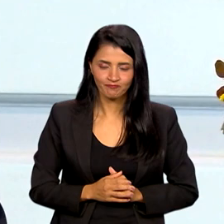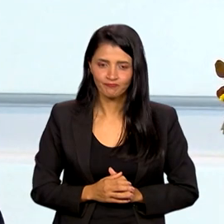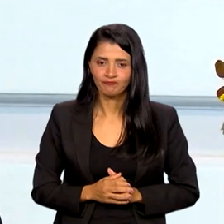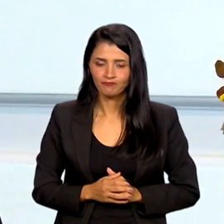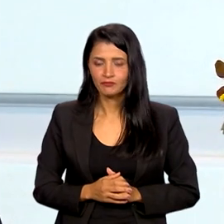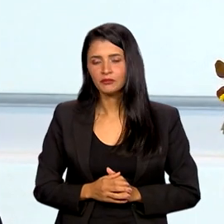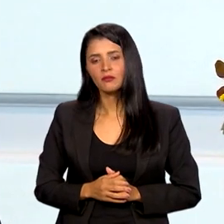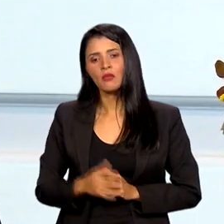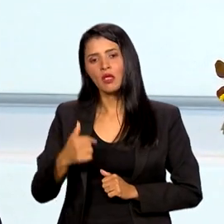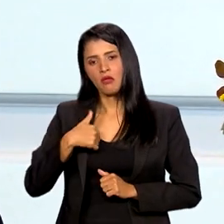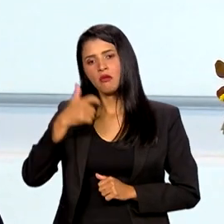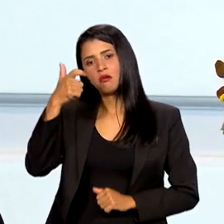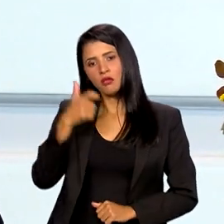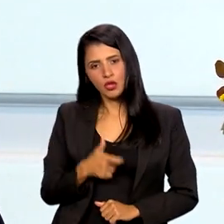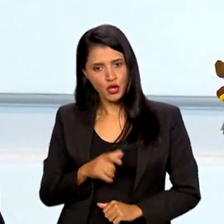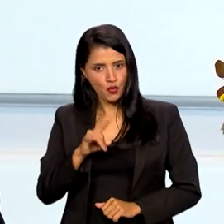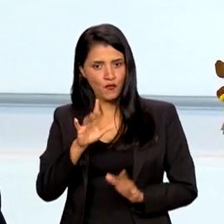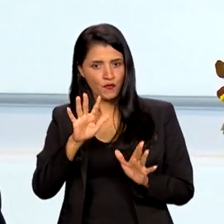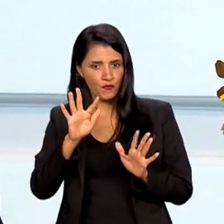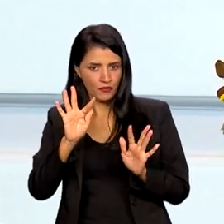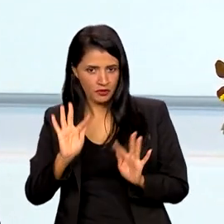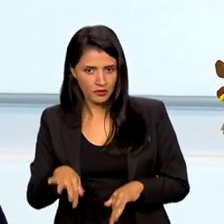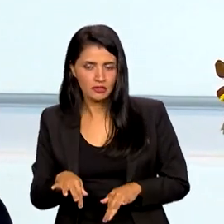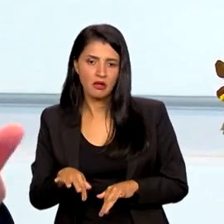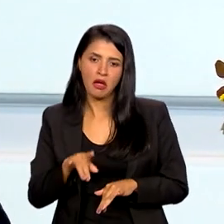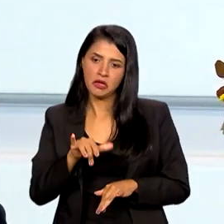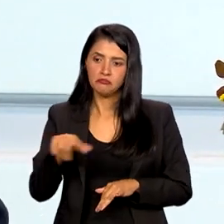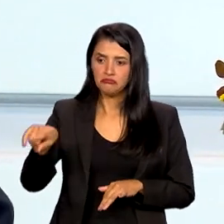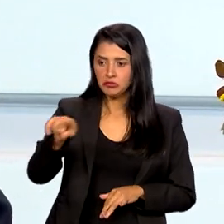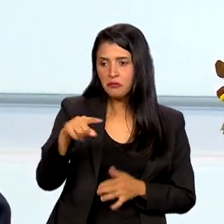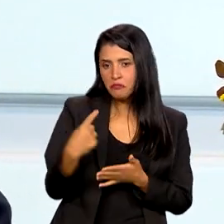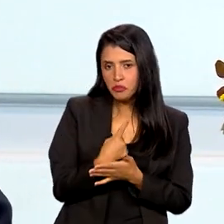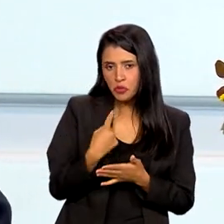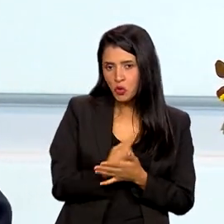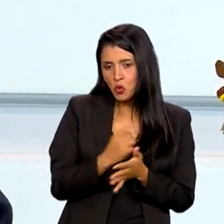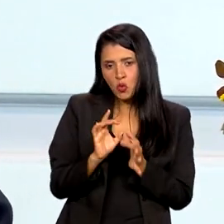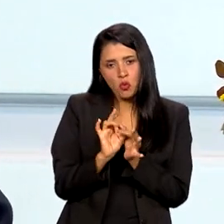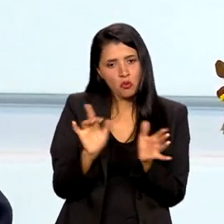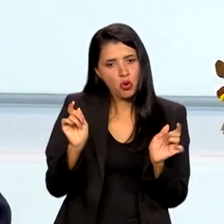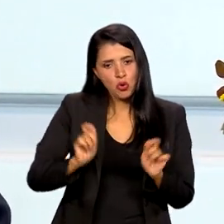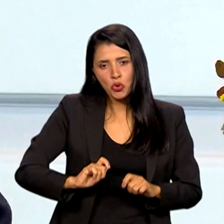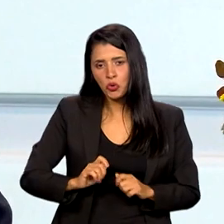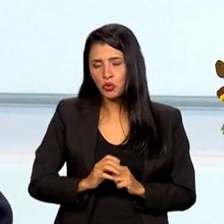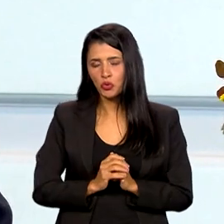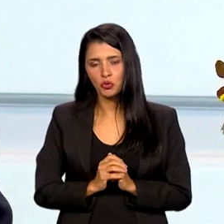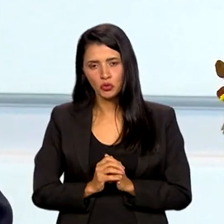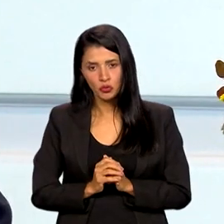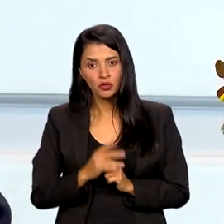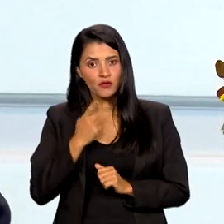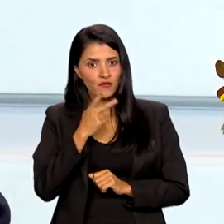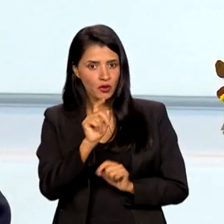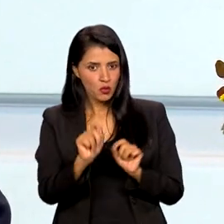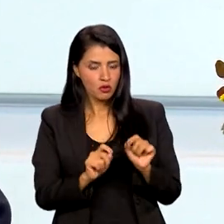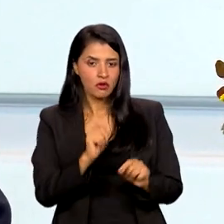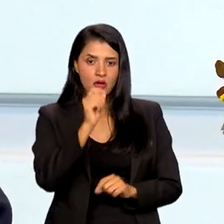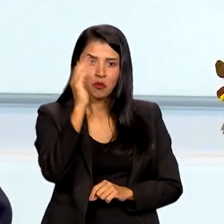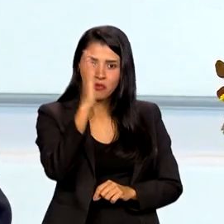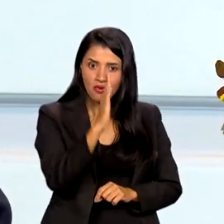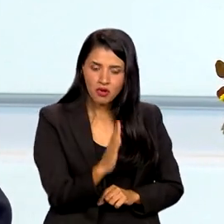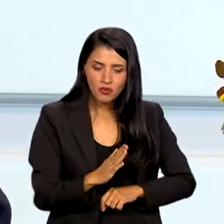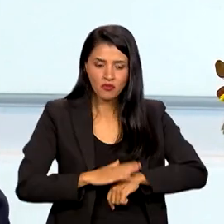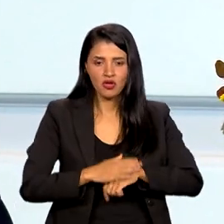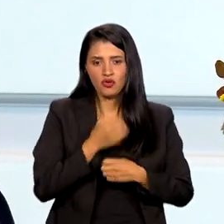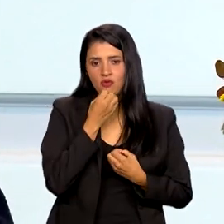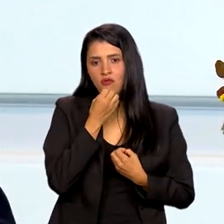Eu só vou encerrar, e aí, se alguém tiver alguma pergunta, fico à vontade, dizer o seguinte: o Brasil está num momento muito